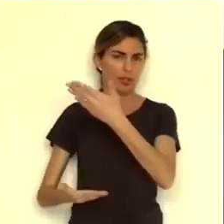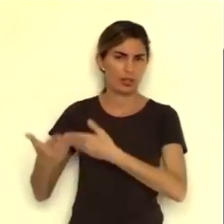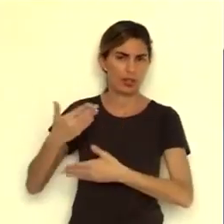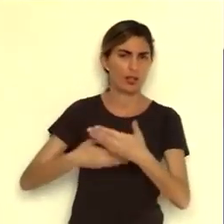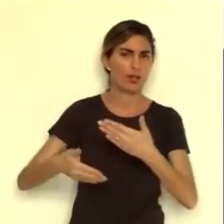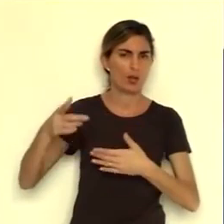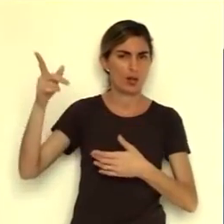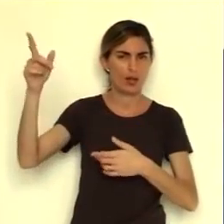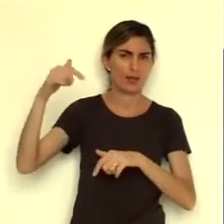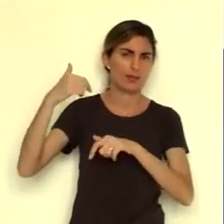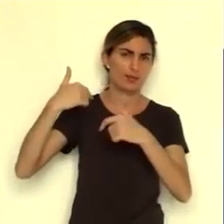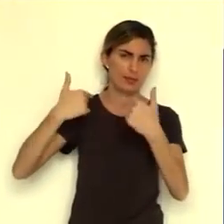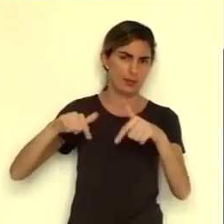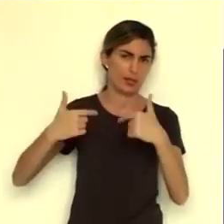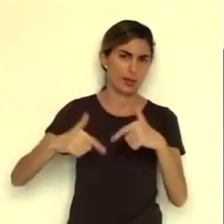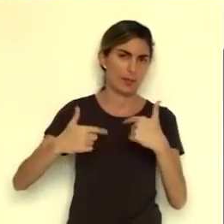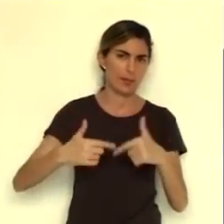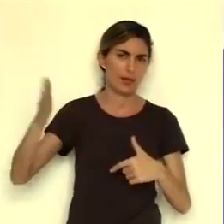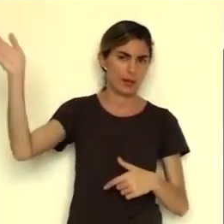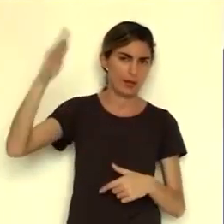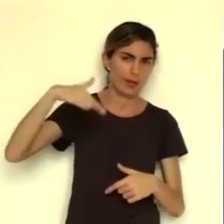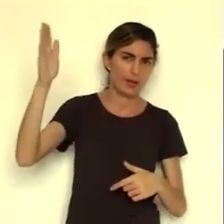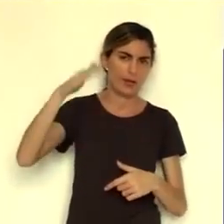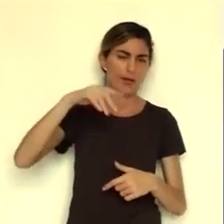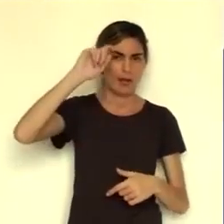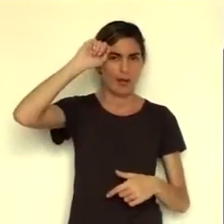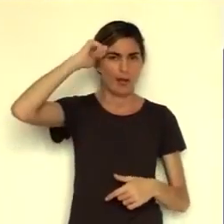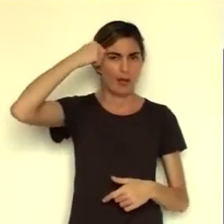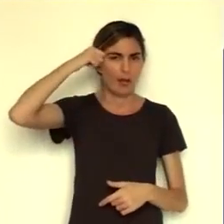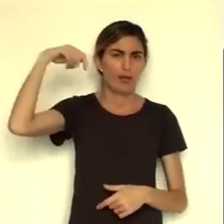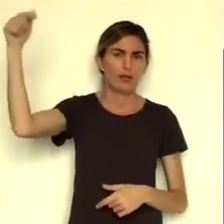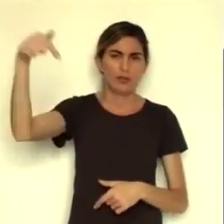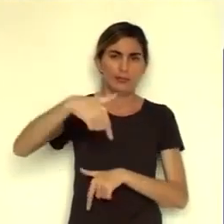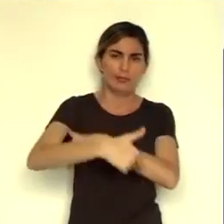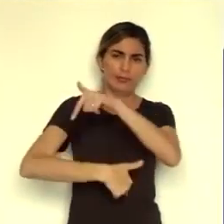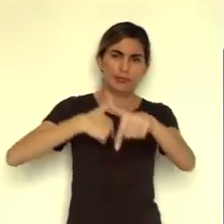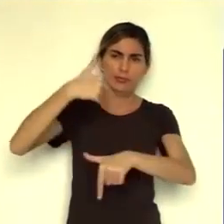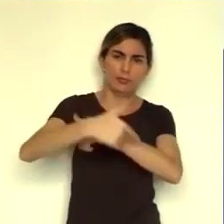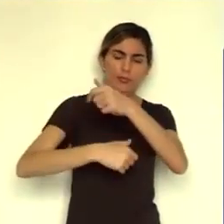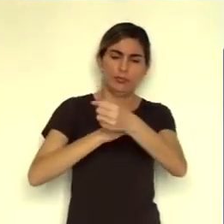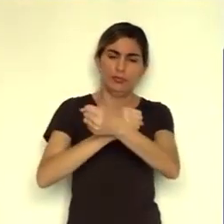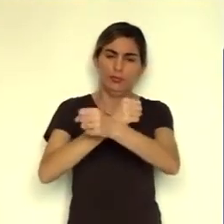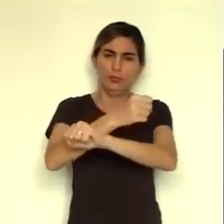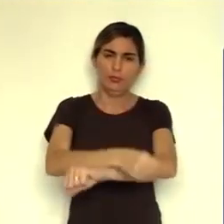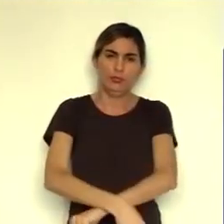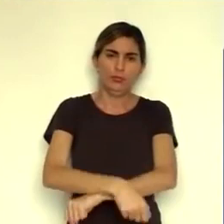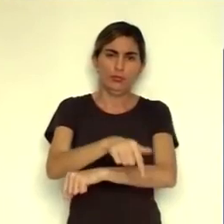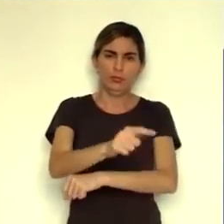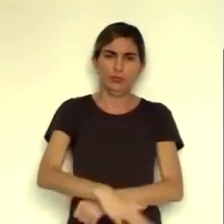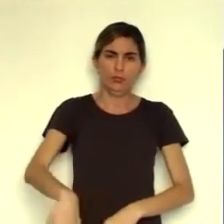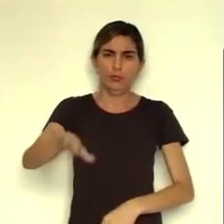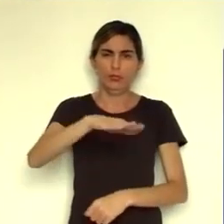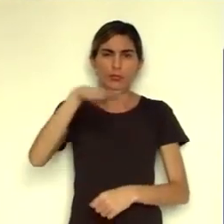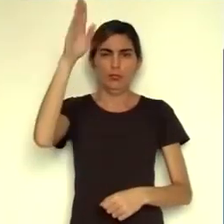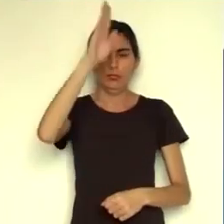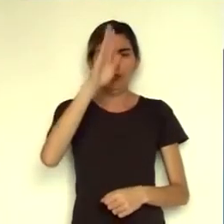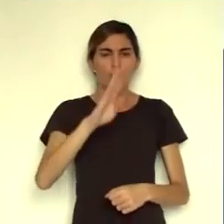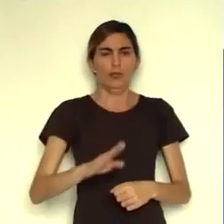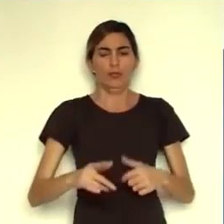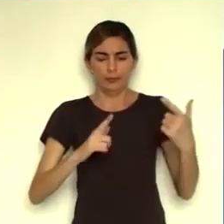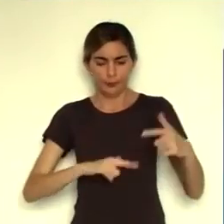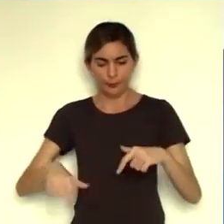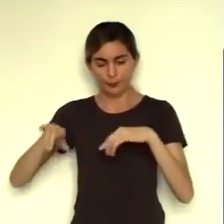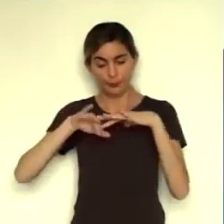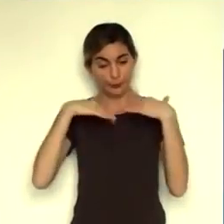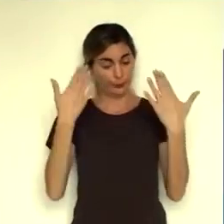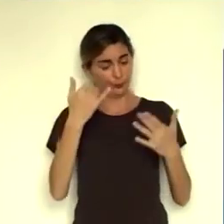um deslocamento dessa mão de obra para se trazer negros africanos para trabalhar como escravos aqui nas colônias,